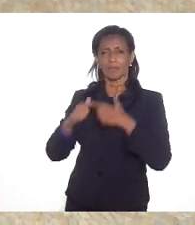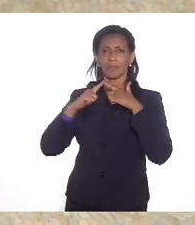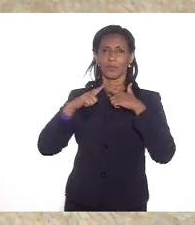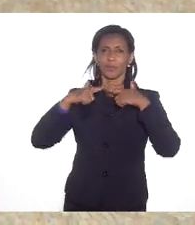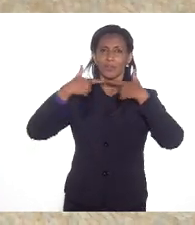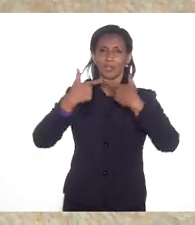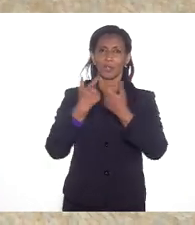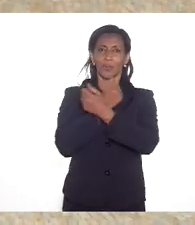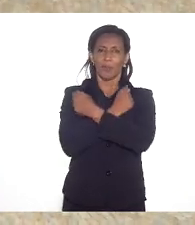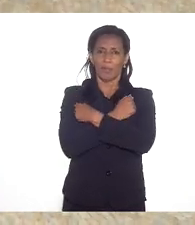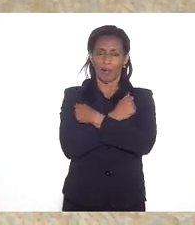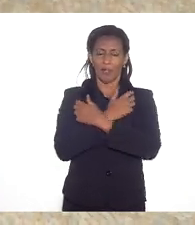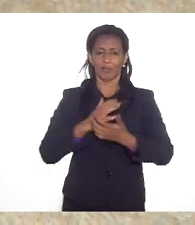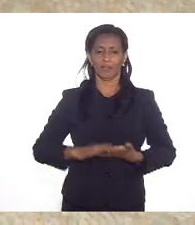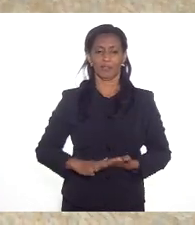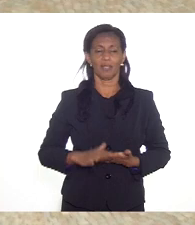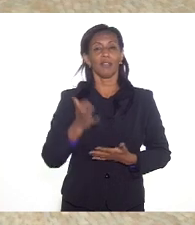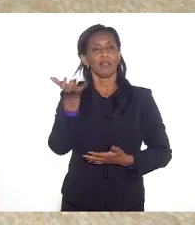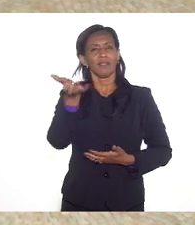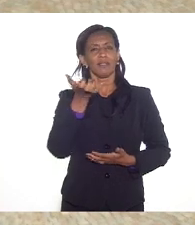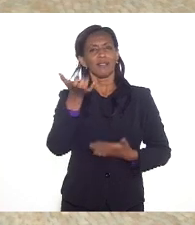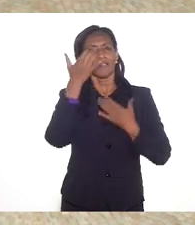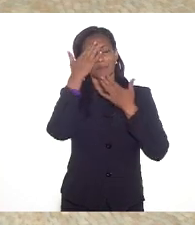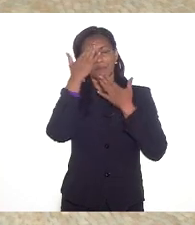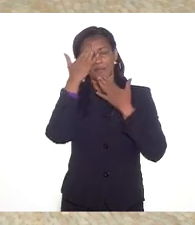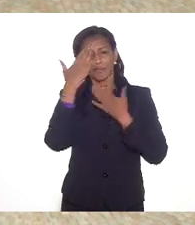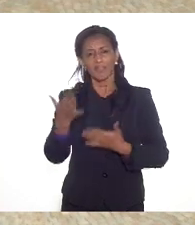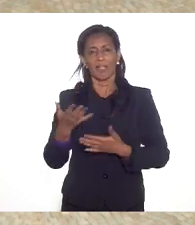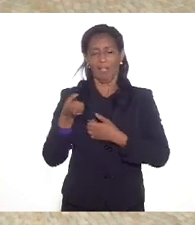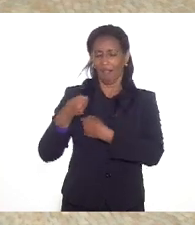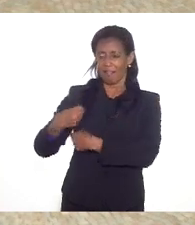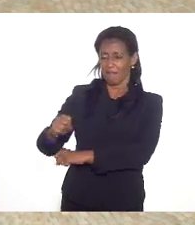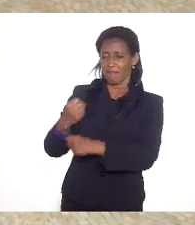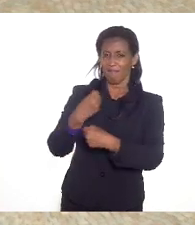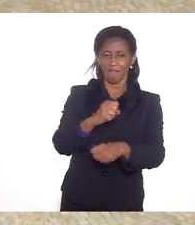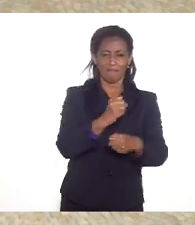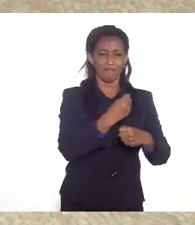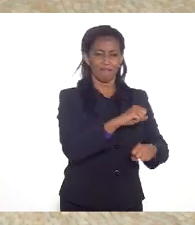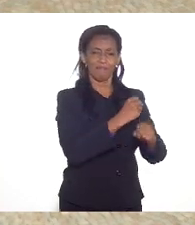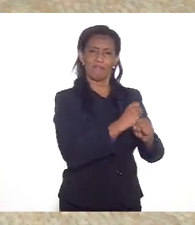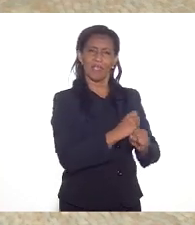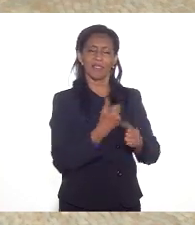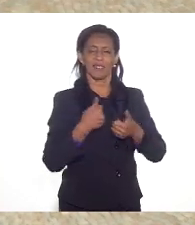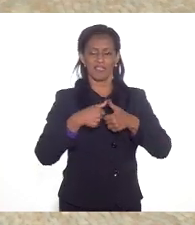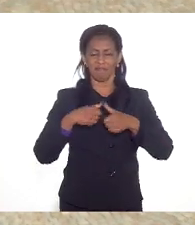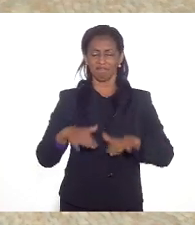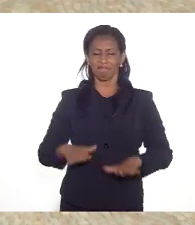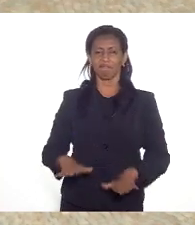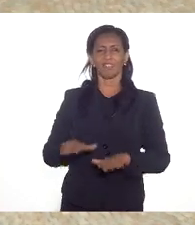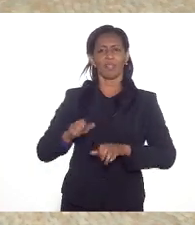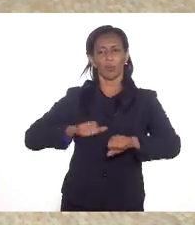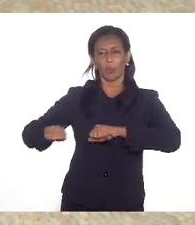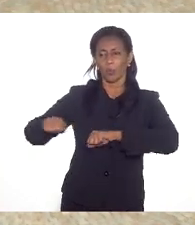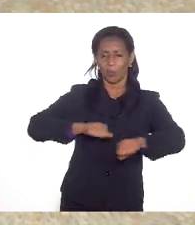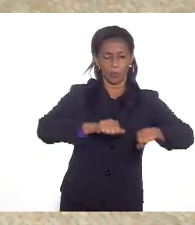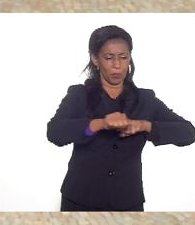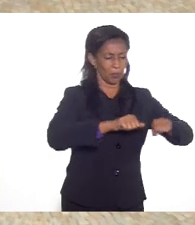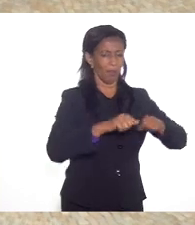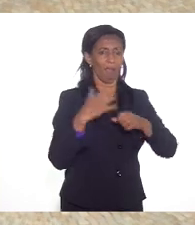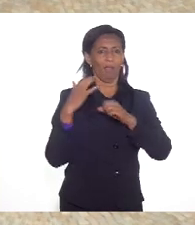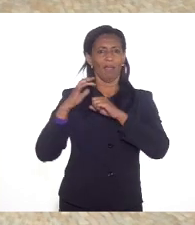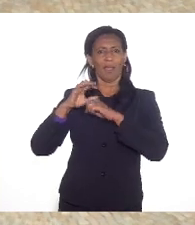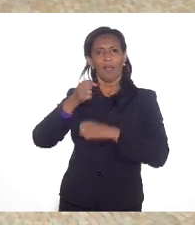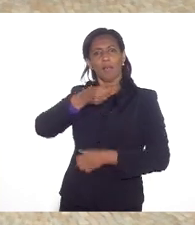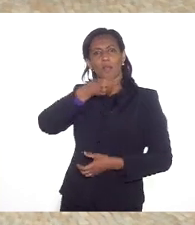grande sorriso e um abraço quero agradecer o pessoal da limpeza que fica aqui fazendo a limpeza dos